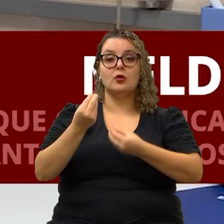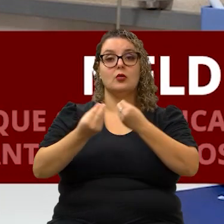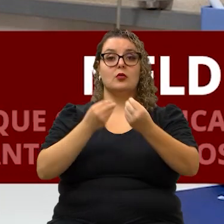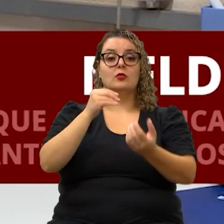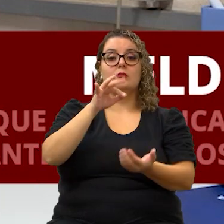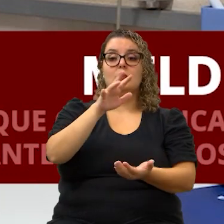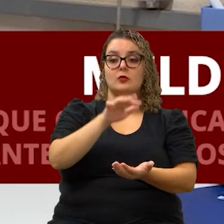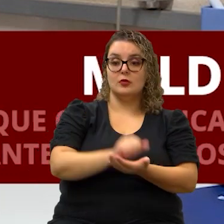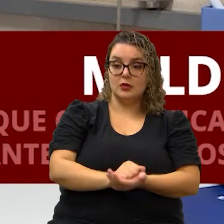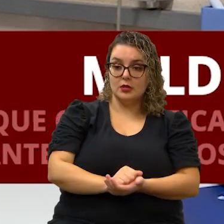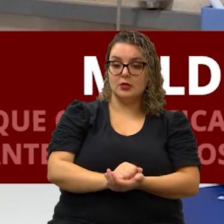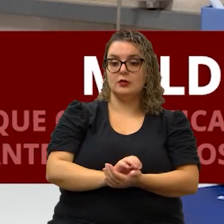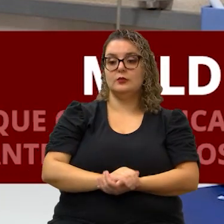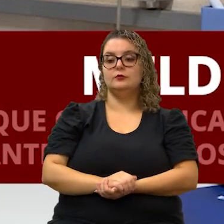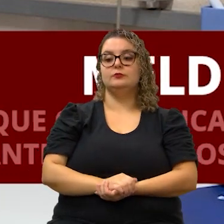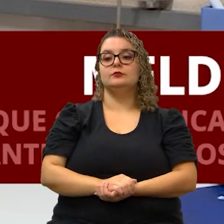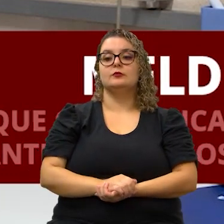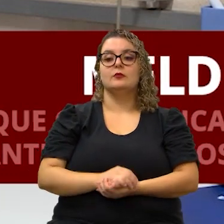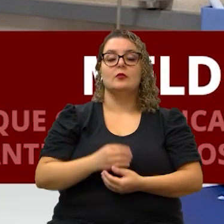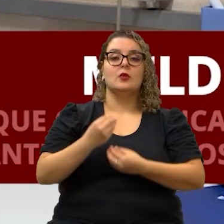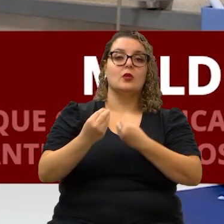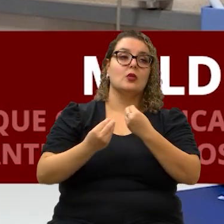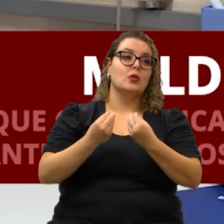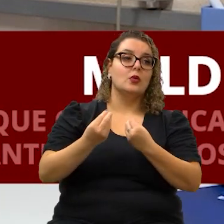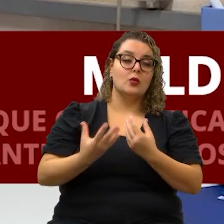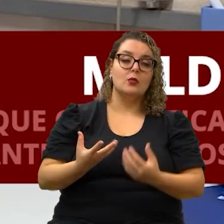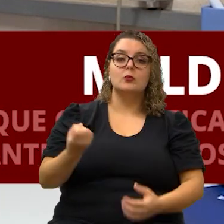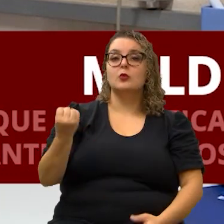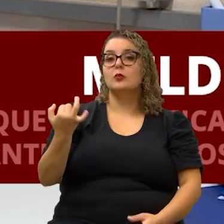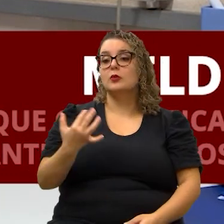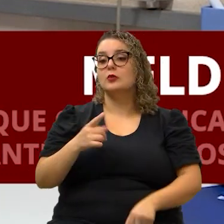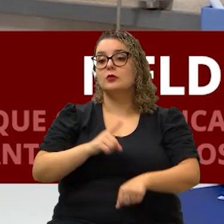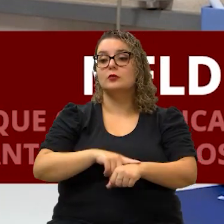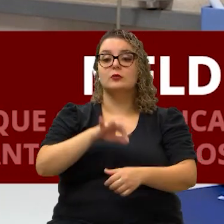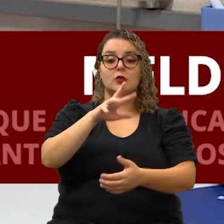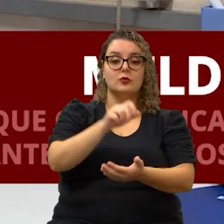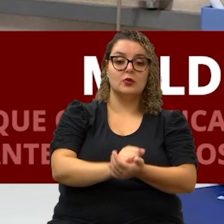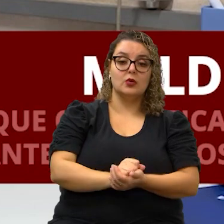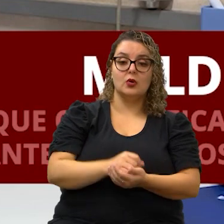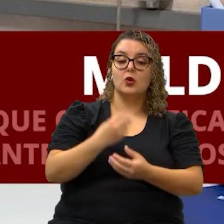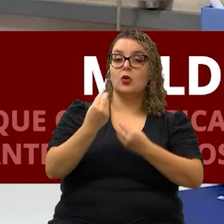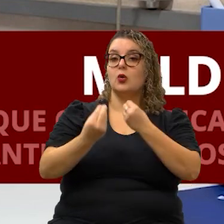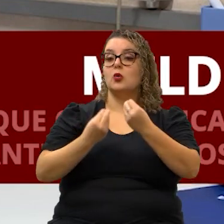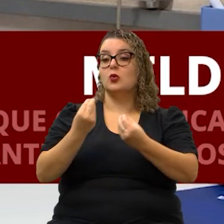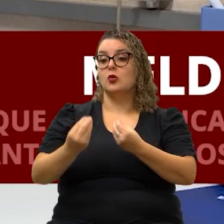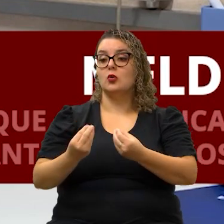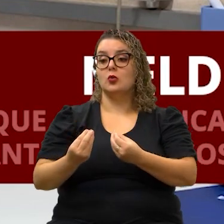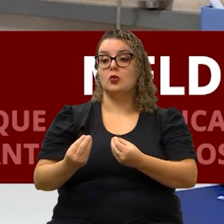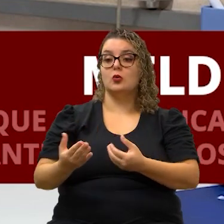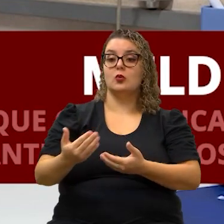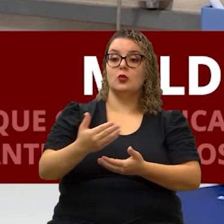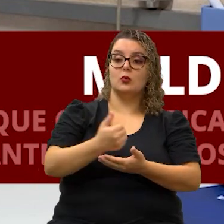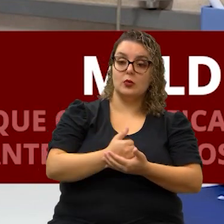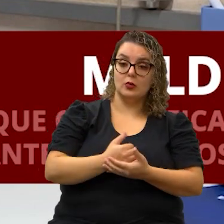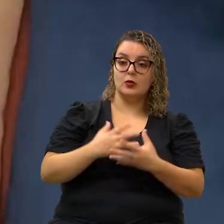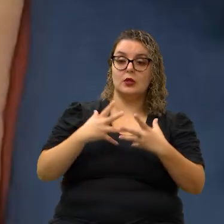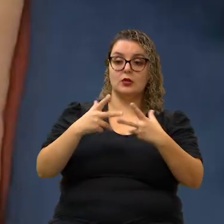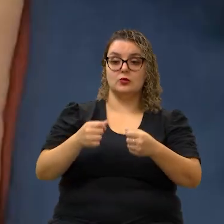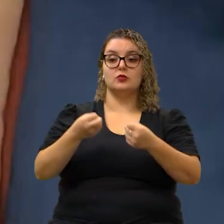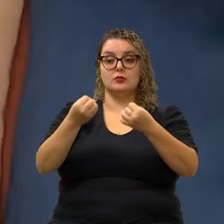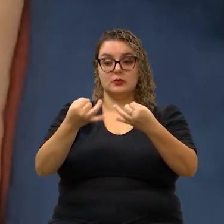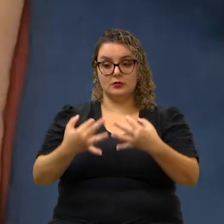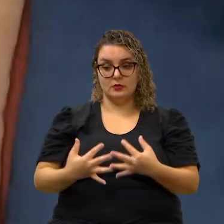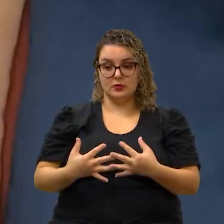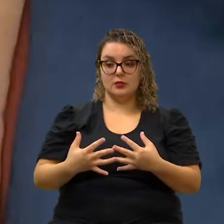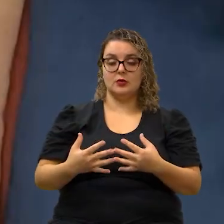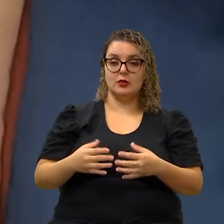o quanto tempo mais ou menos ele vai ficar inscrito, como que é a coleta do mel, a gente vai explicar tudo isso para o paciente e vai habituando ele.